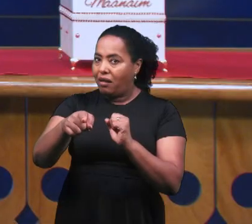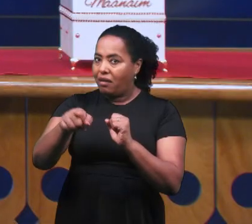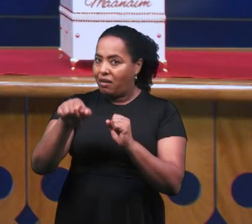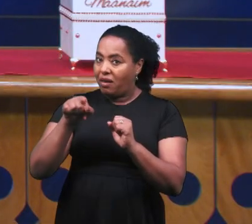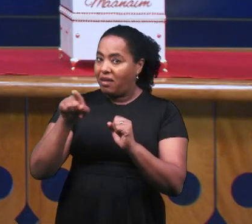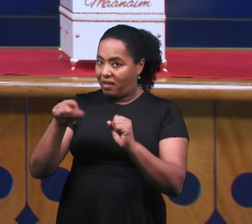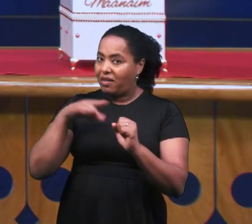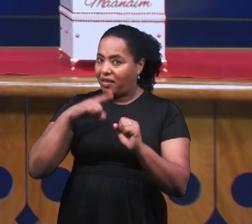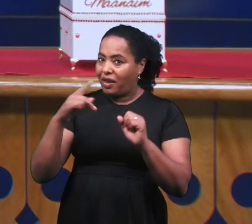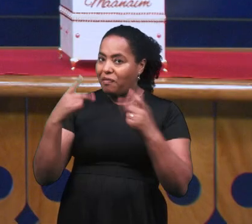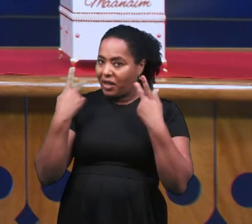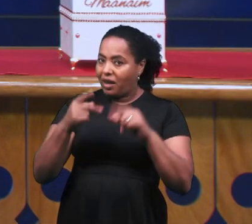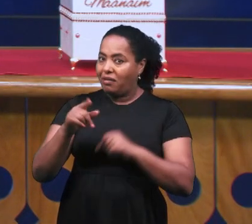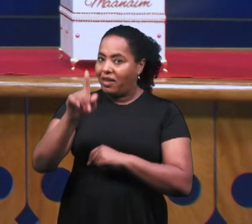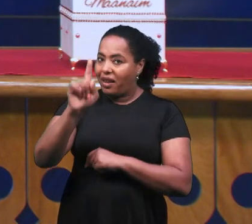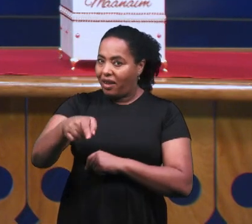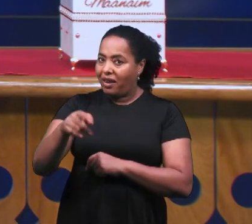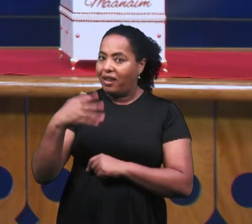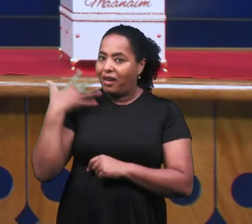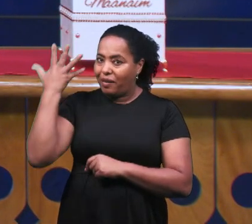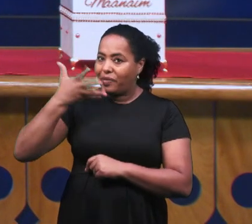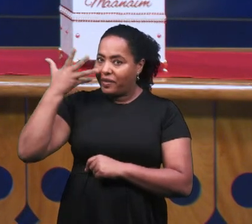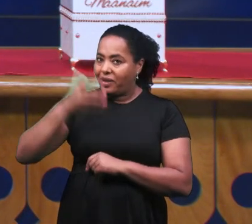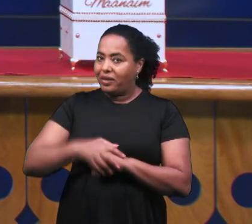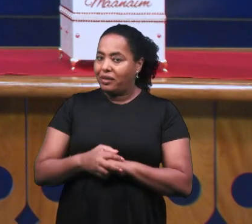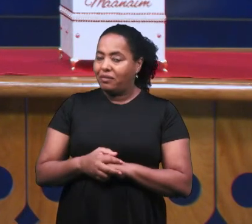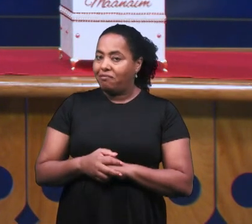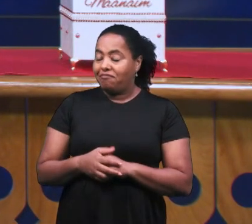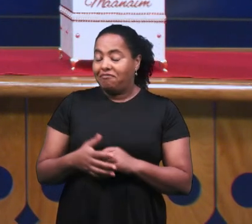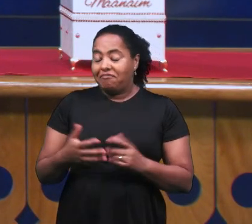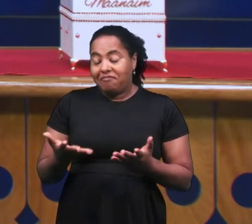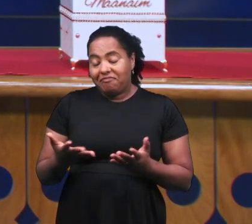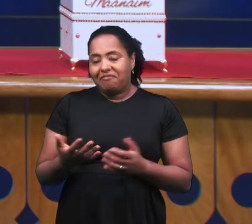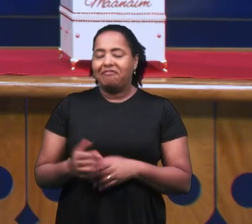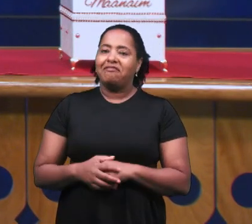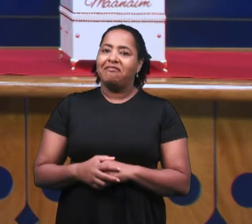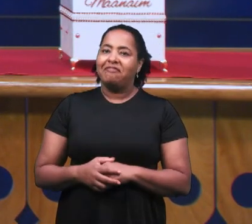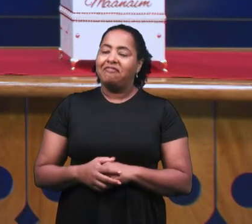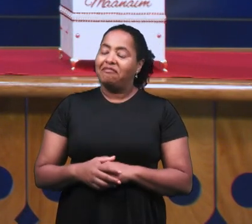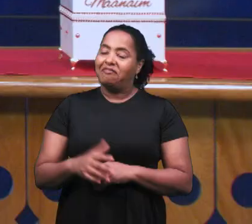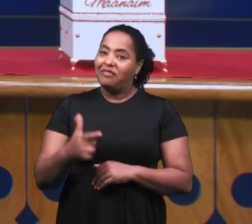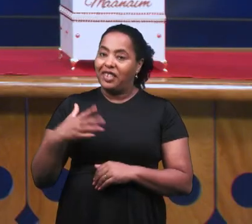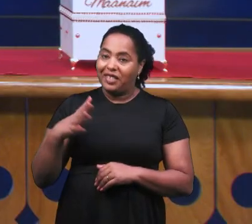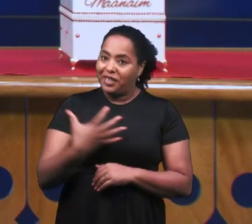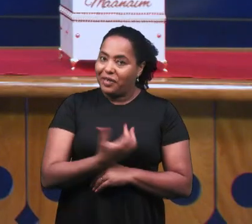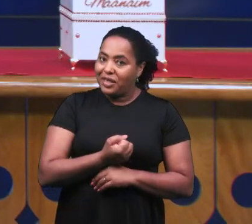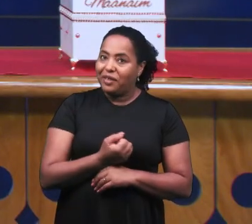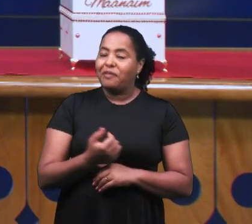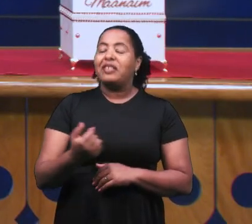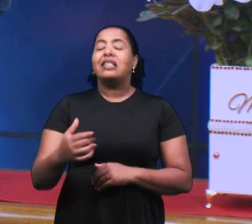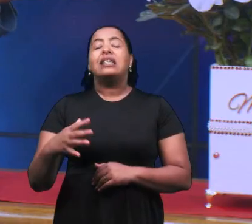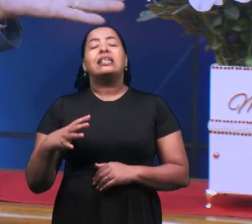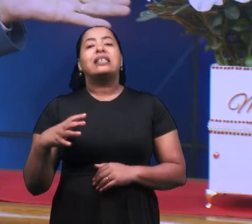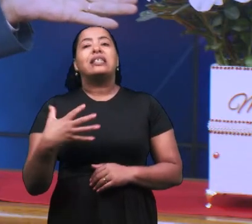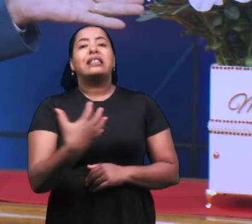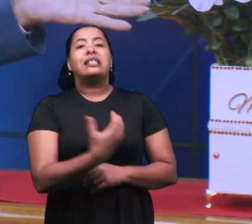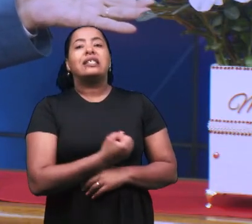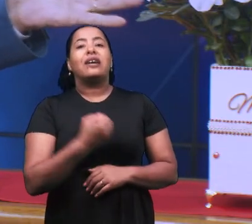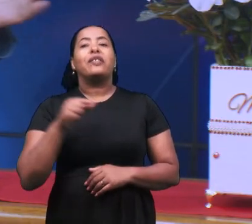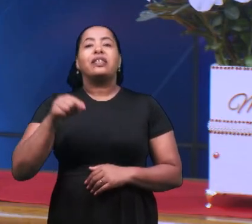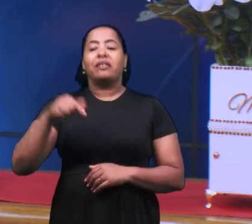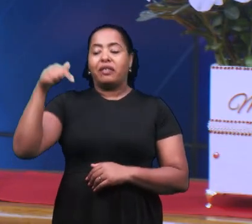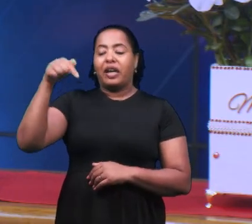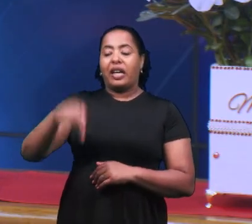É essa a mensagem? E aí, não há salvação, entendeu? Então, a salvação é dessa vida